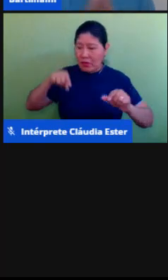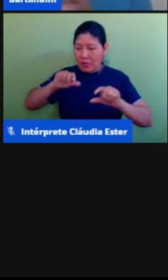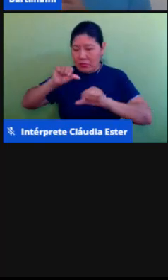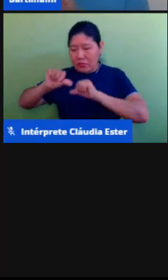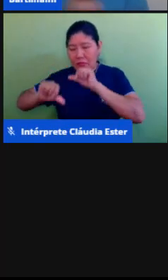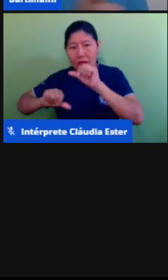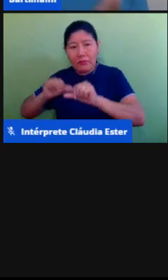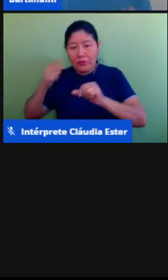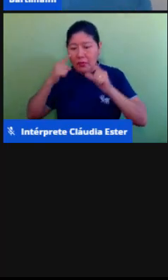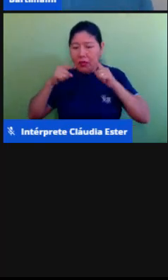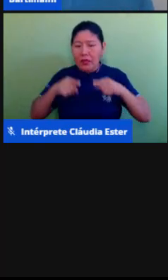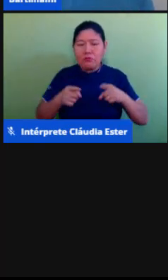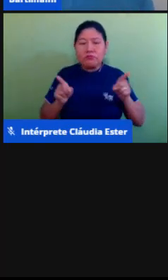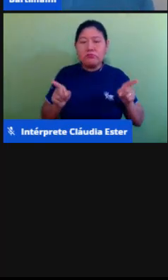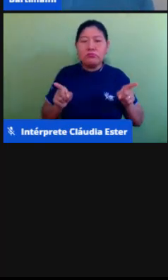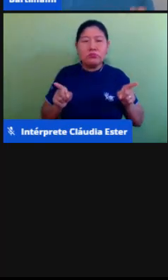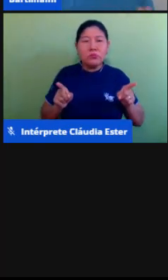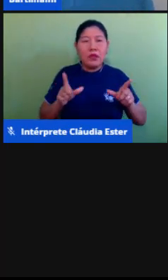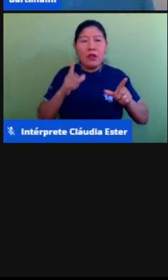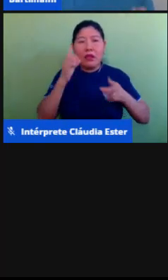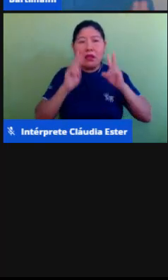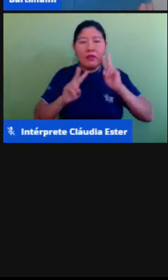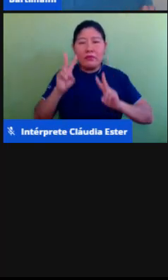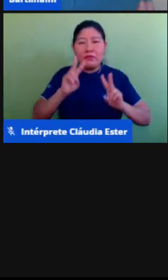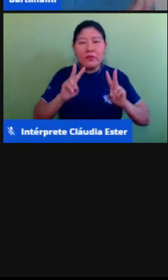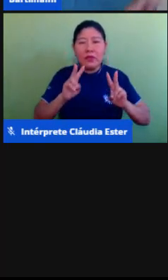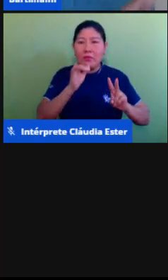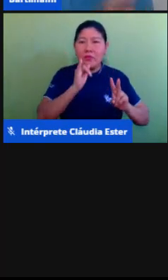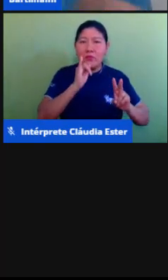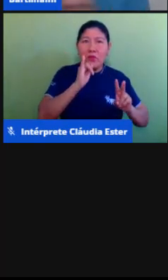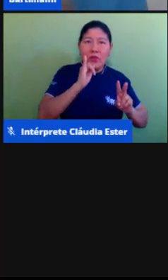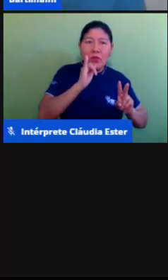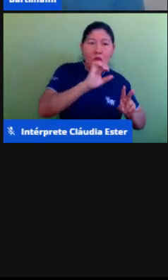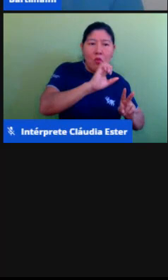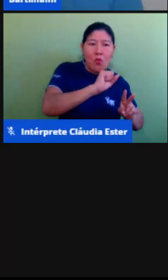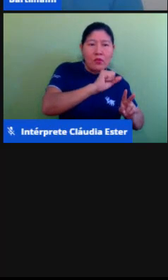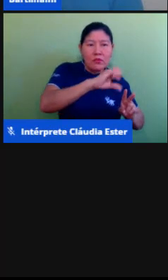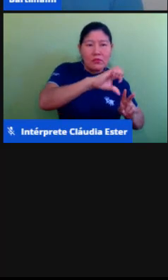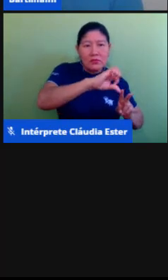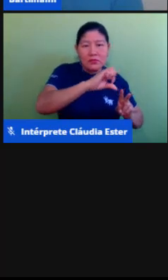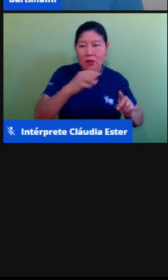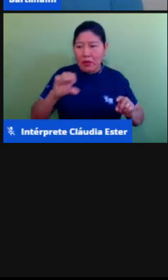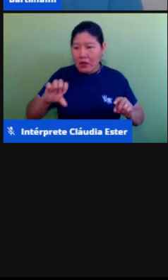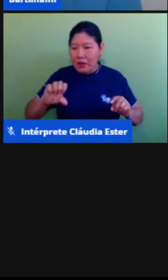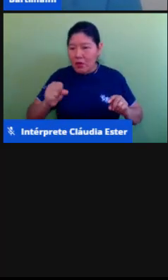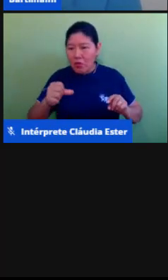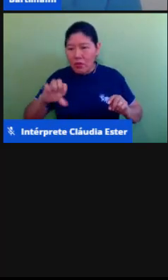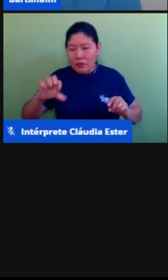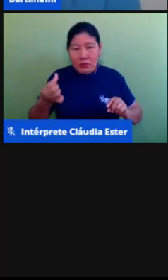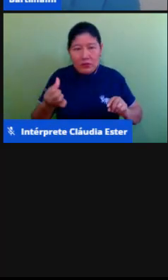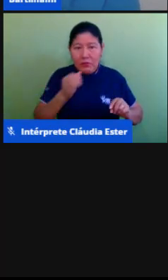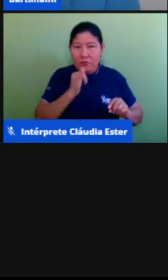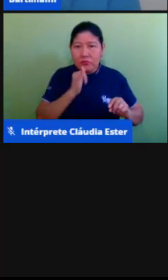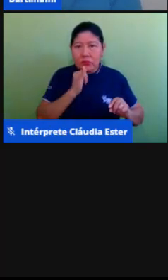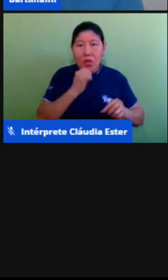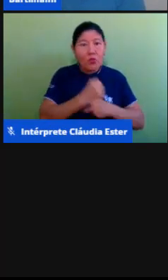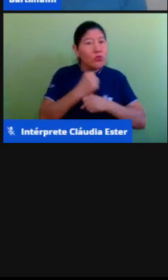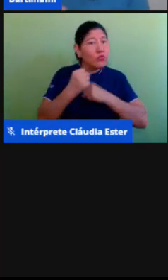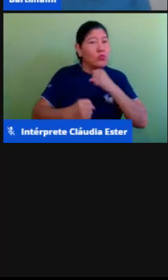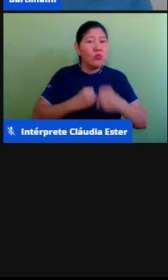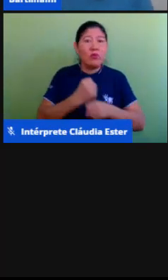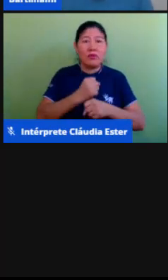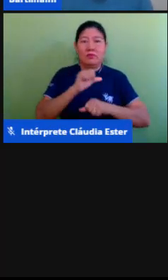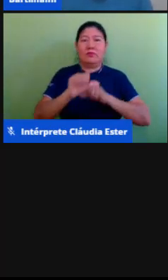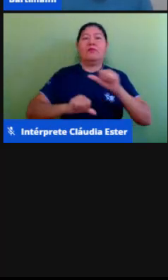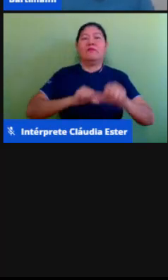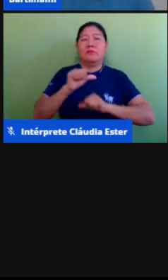está posto em determinado período, né, 85, 86, e como que ele está posto agora, em 2000, 2018, 2019.